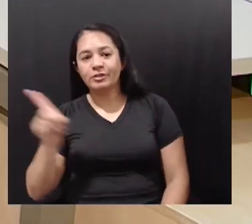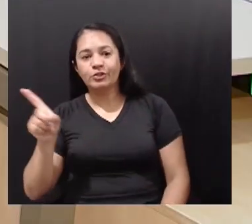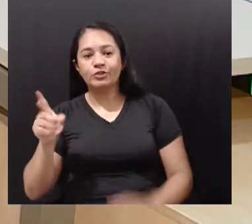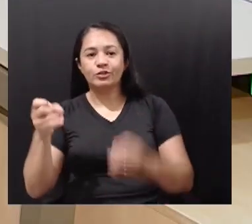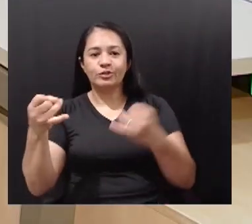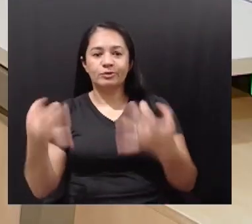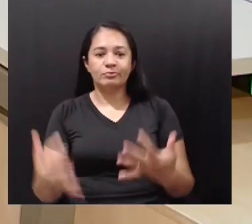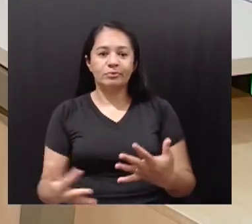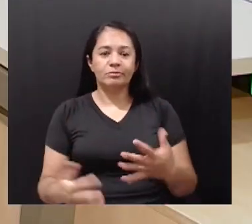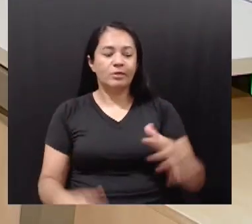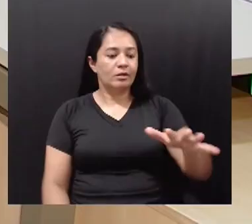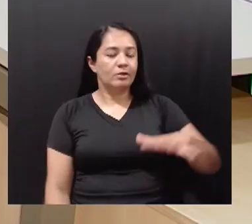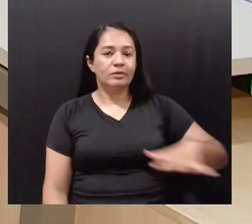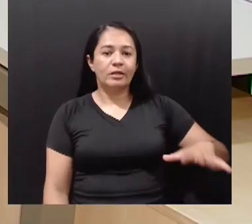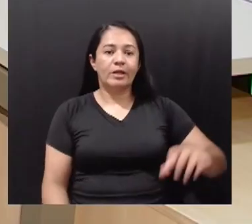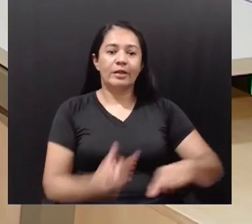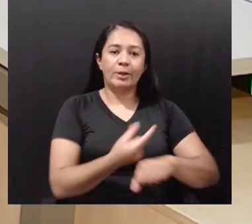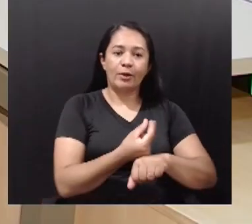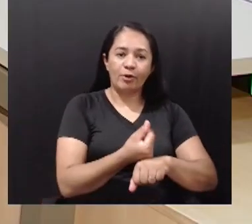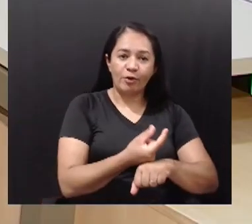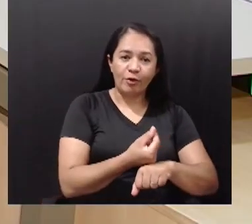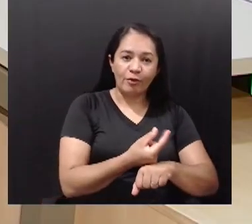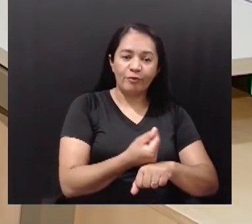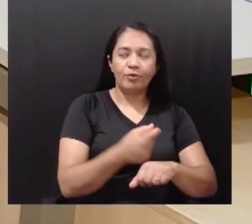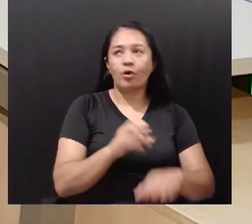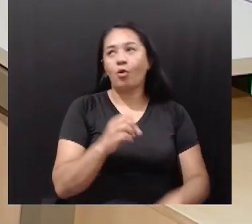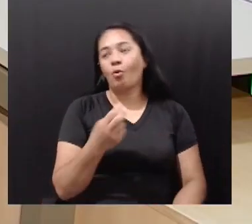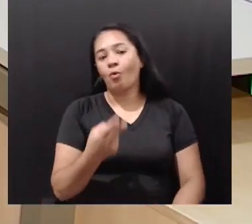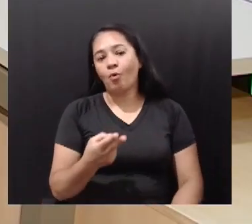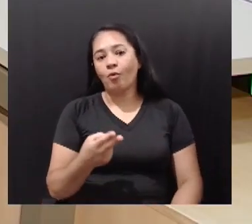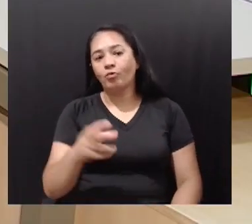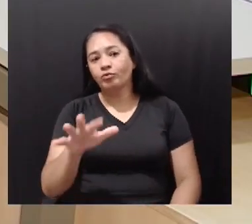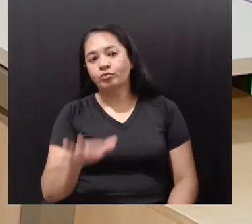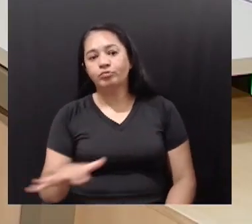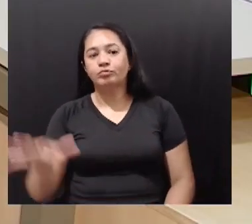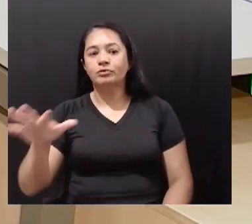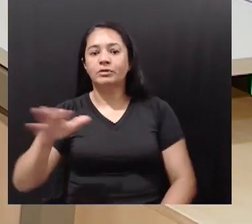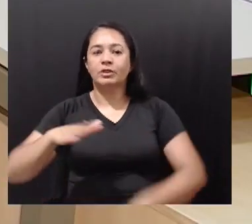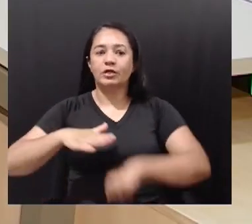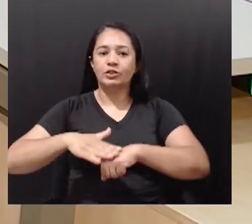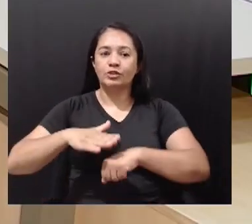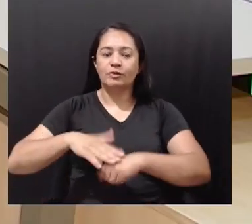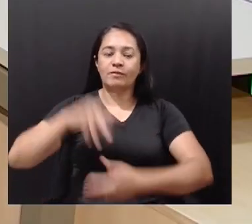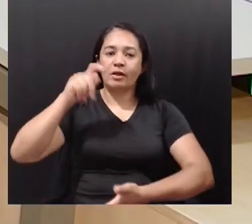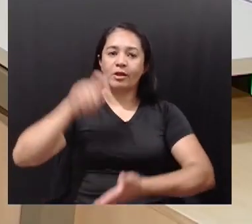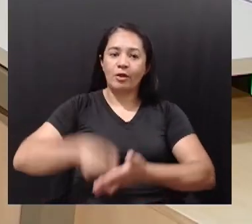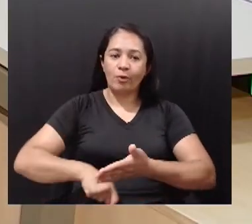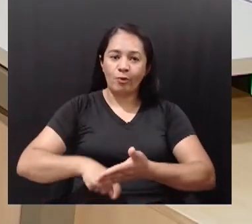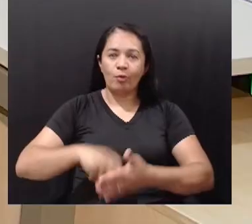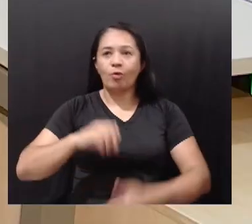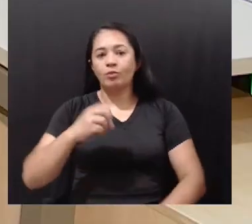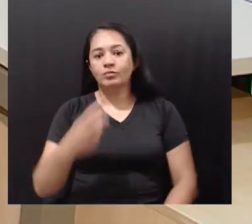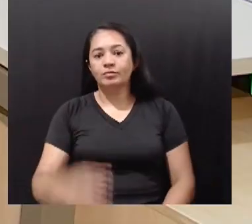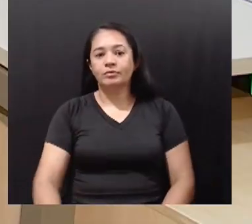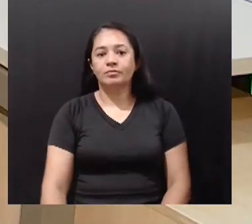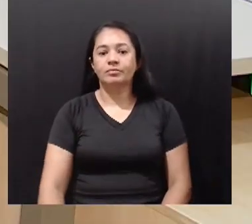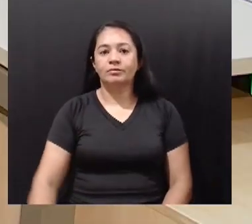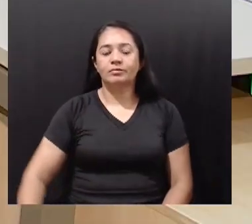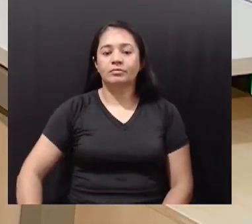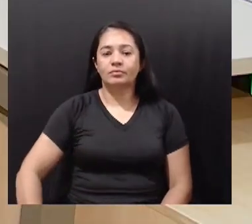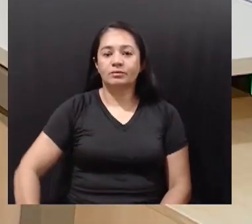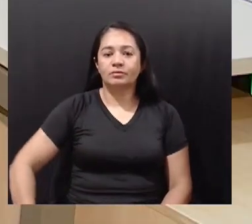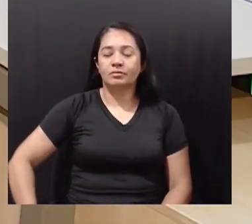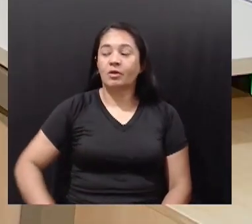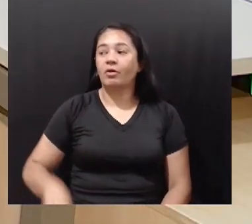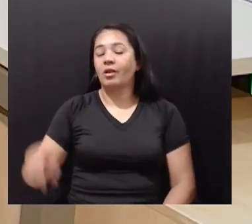parte financeira da instituição, seja na parte de execução de contratos da instituição. Eu tenho um contrato e ele diz lá no termo de